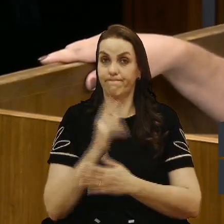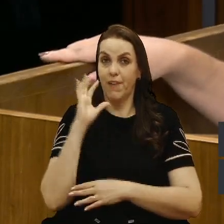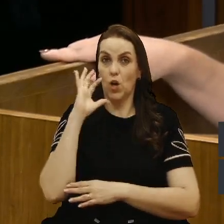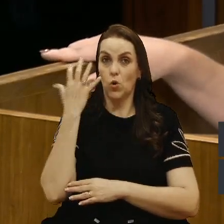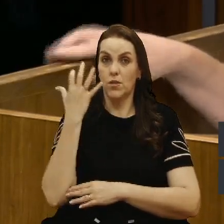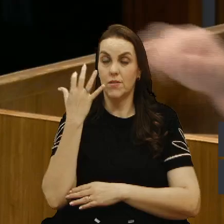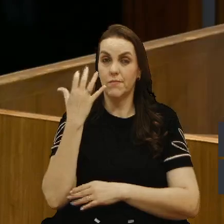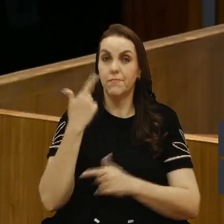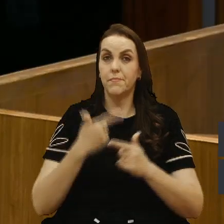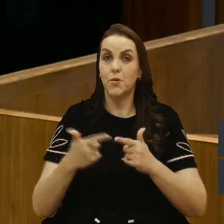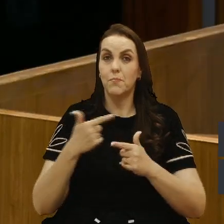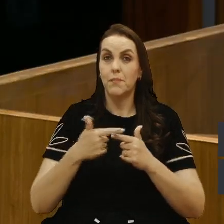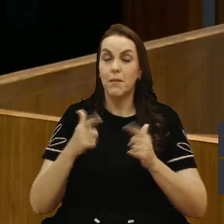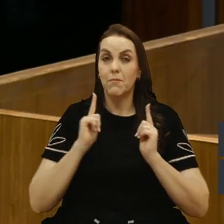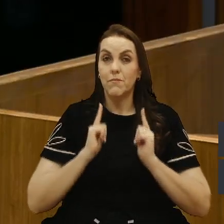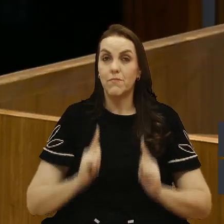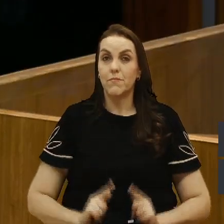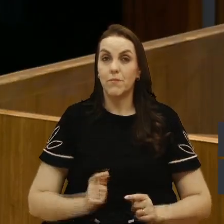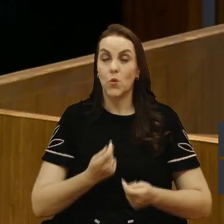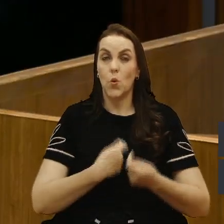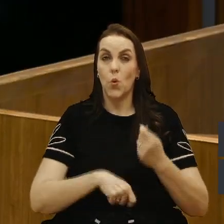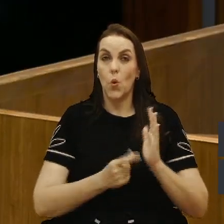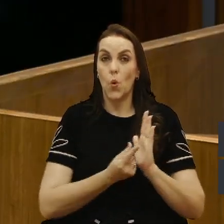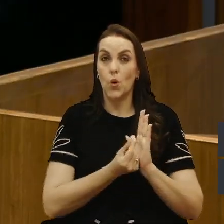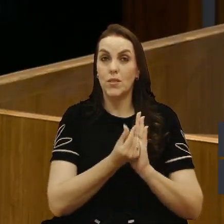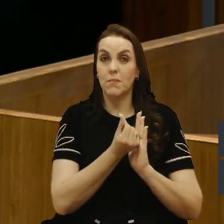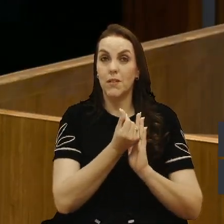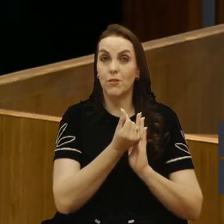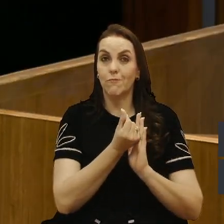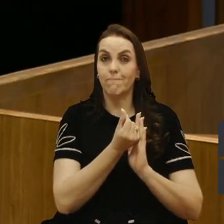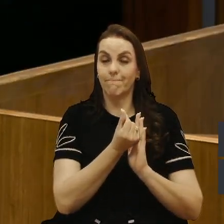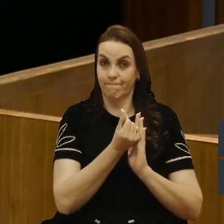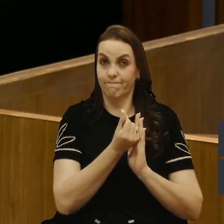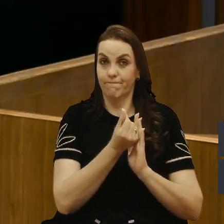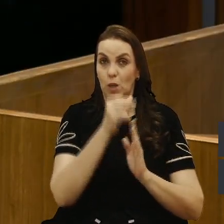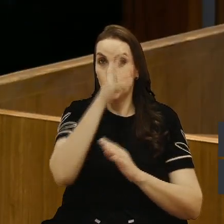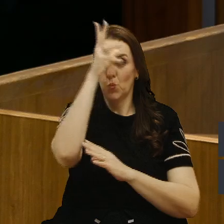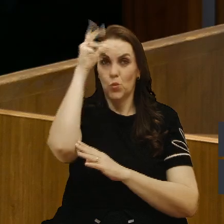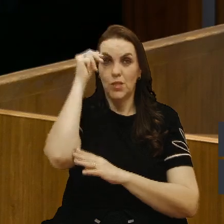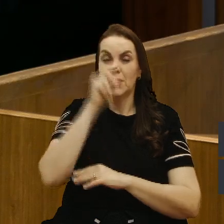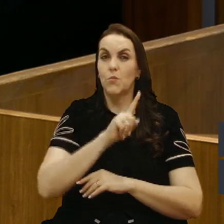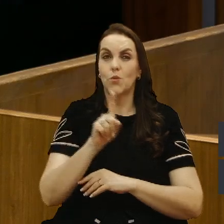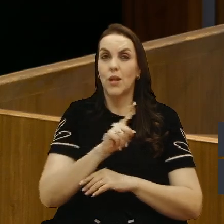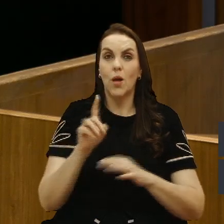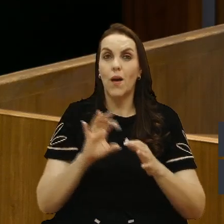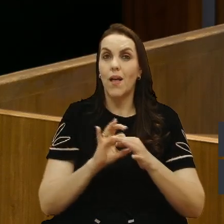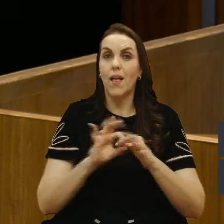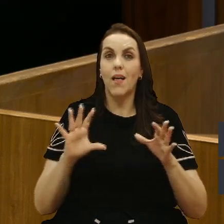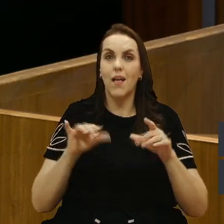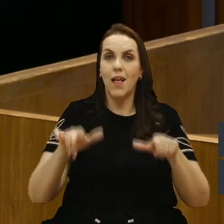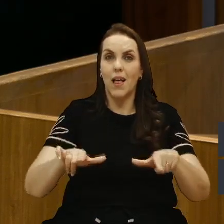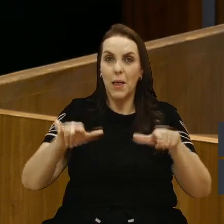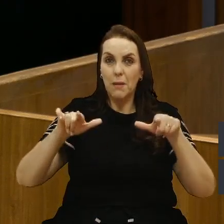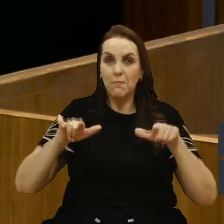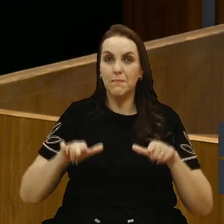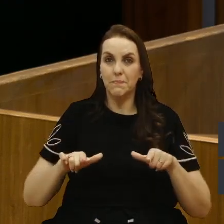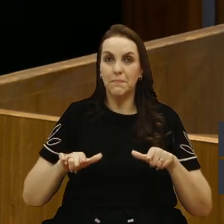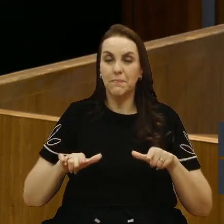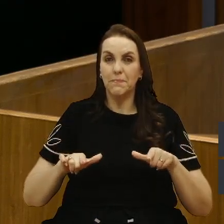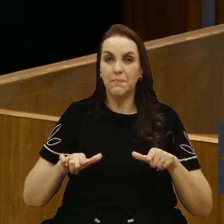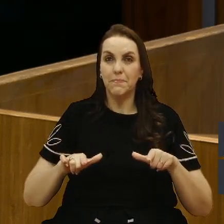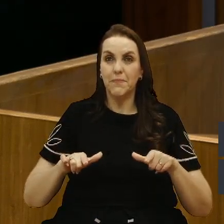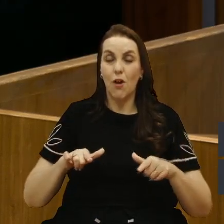Problemas de gestão orçamentária. E o município não está habilitado